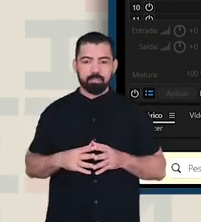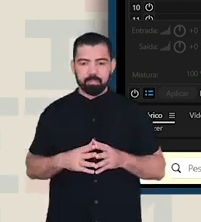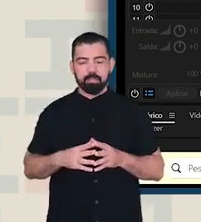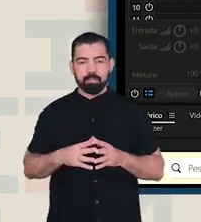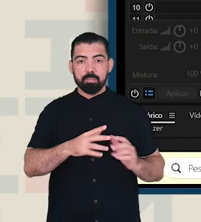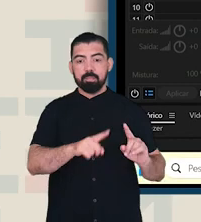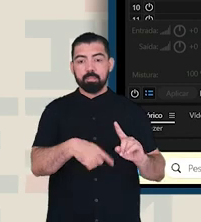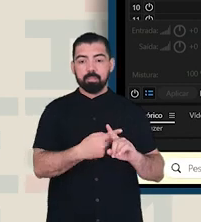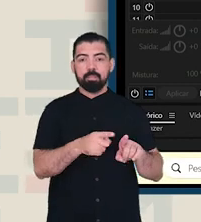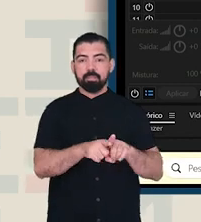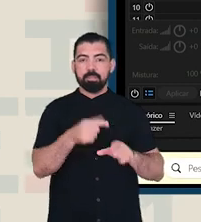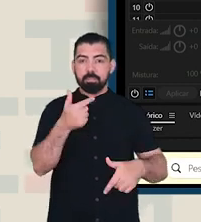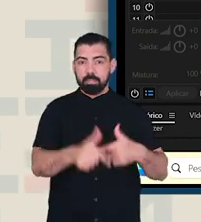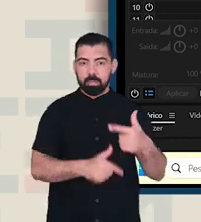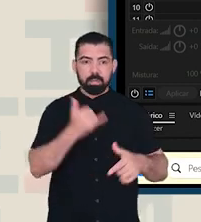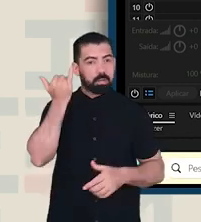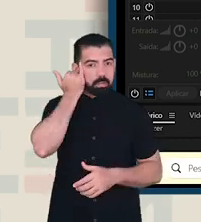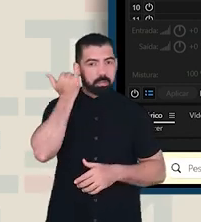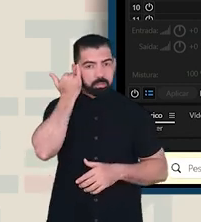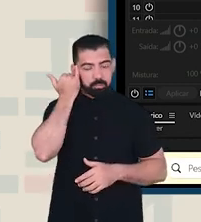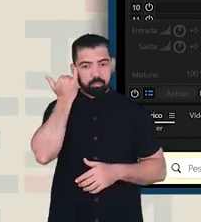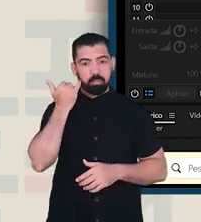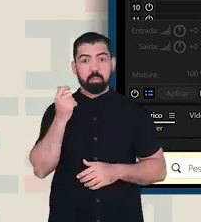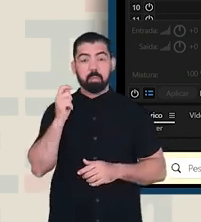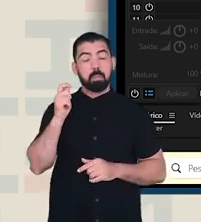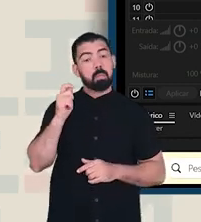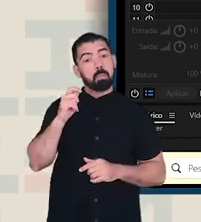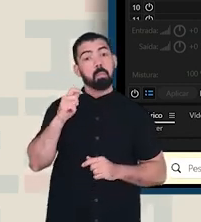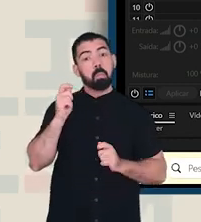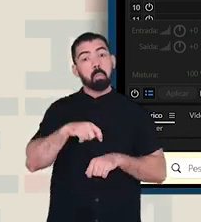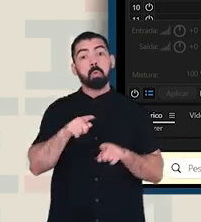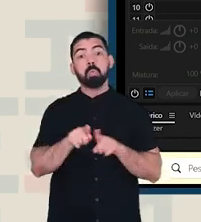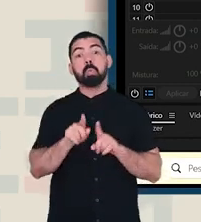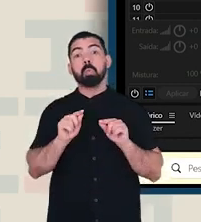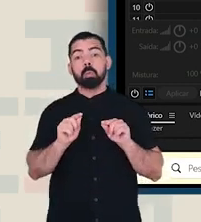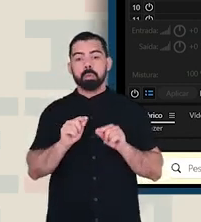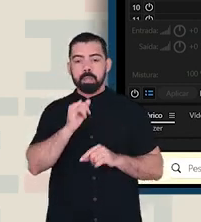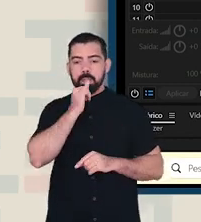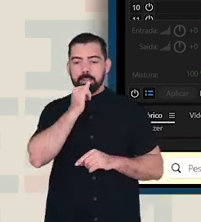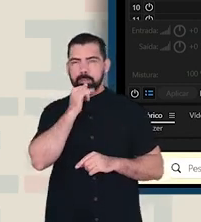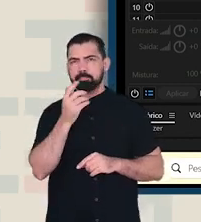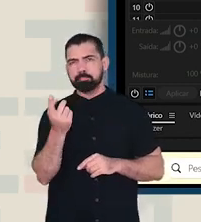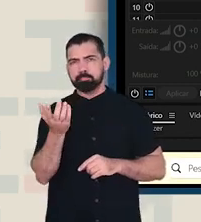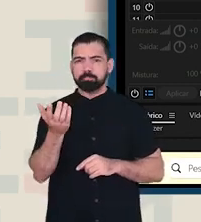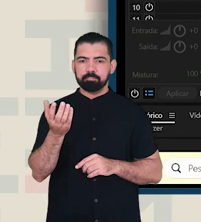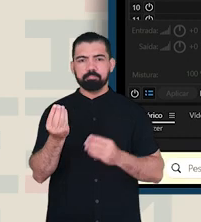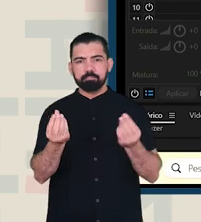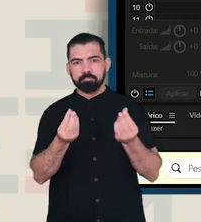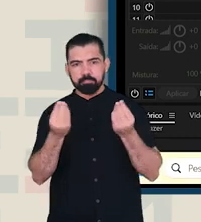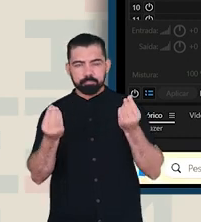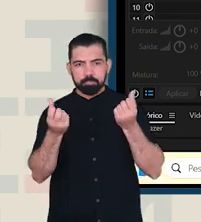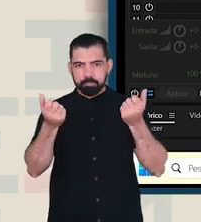além de que ia dar muito trabalho, provavelmente não soaria muito